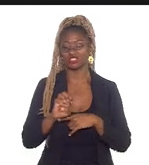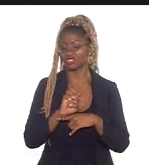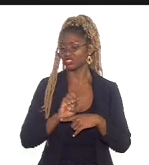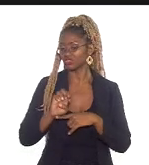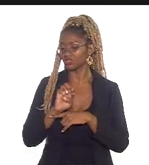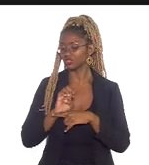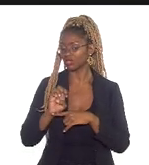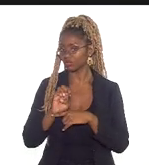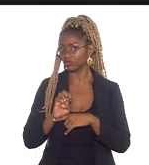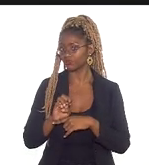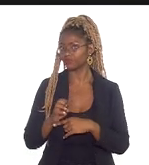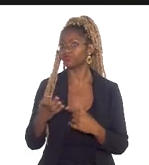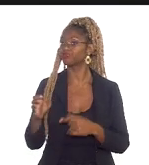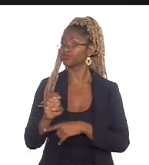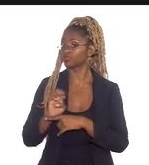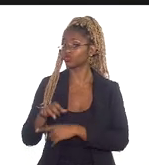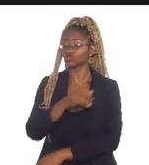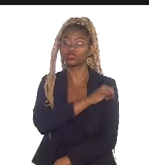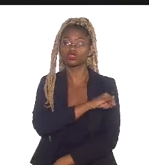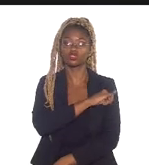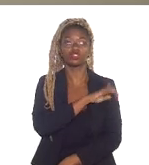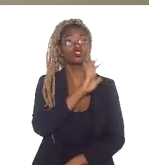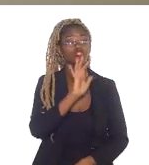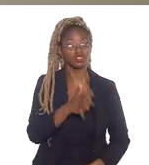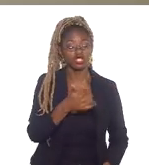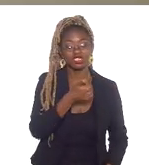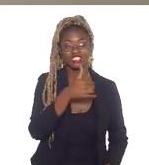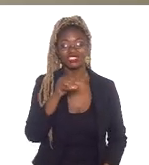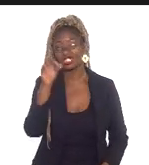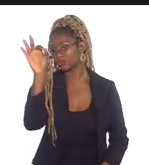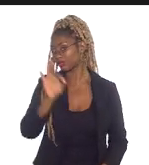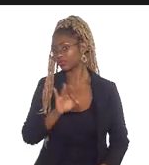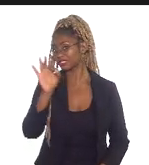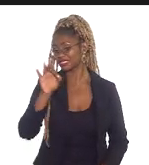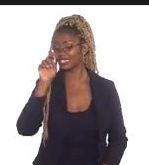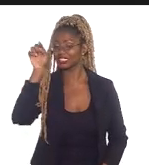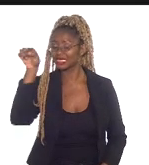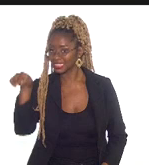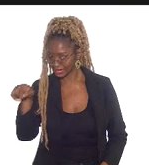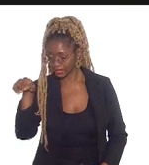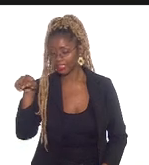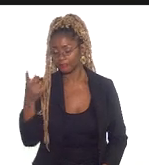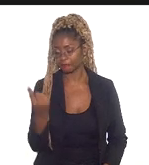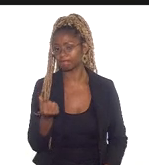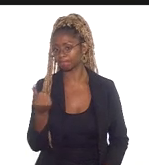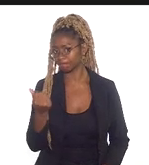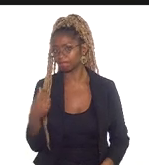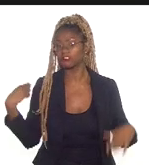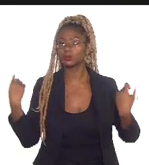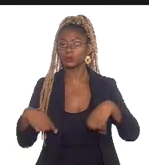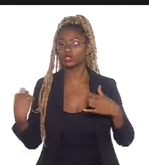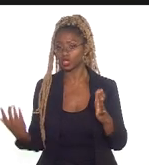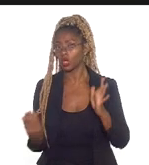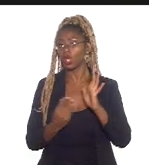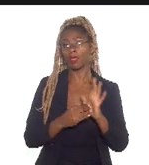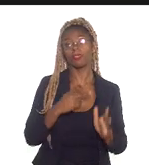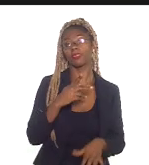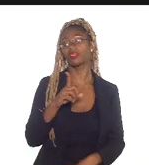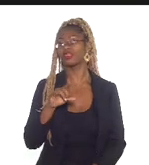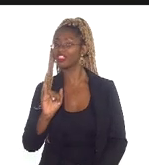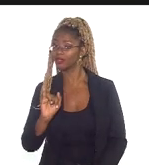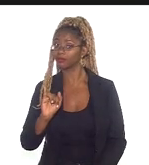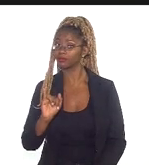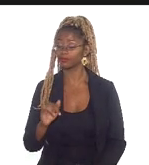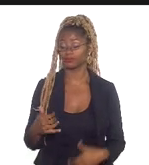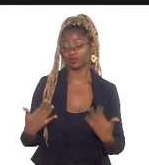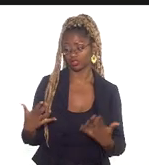estado do Rio de Janeiro, 100% daquele recurso devia ser alocado aqui em PDI. Se